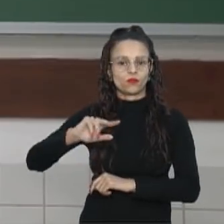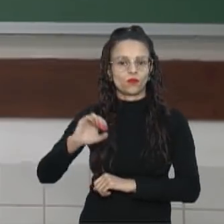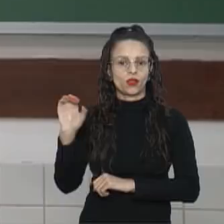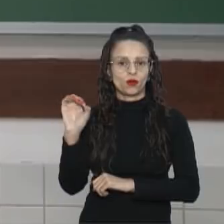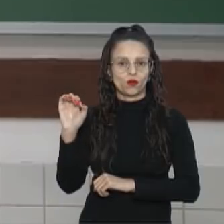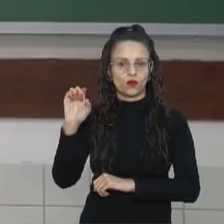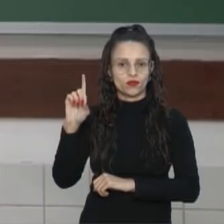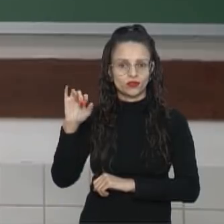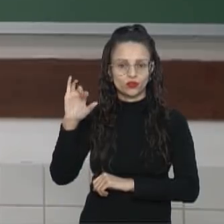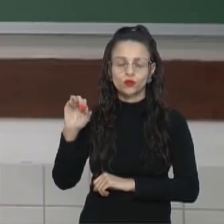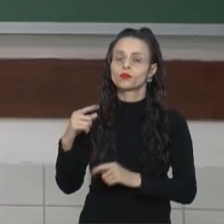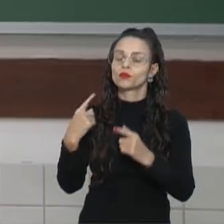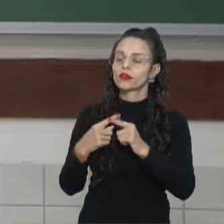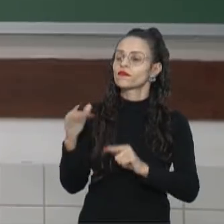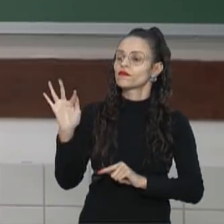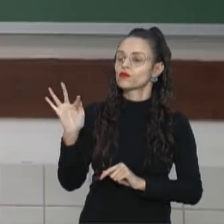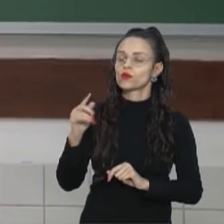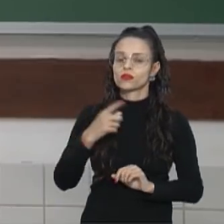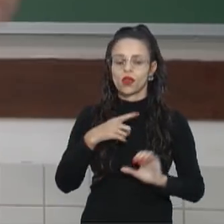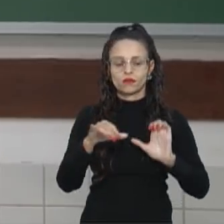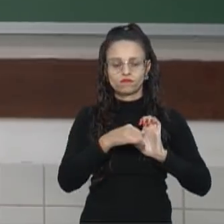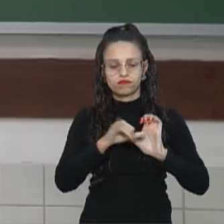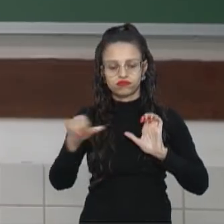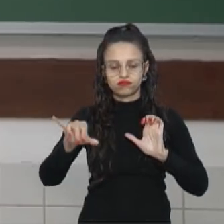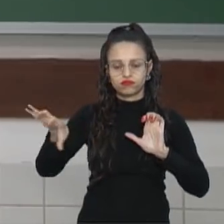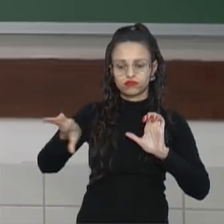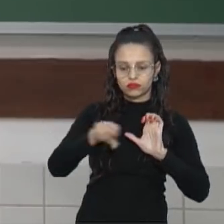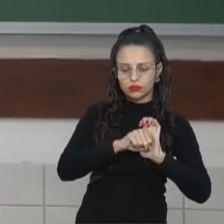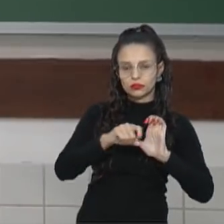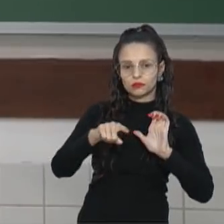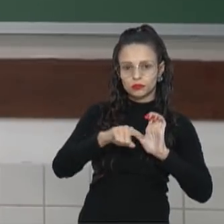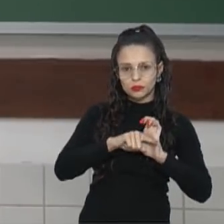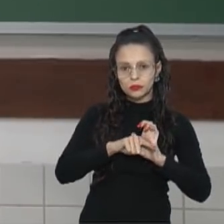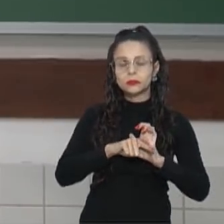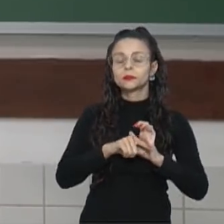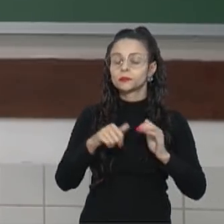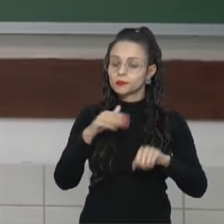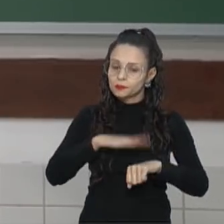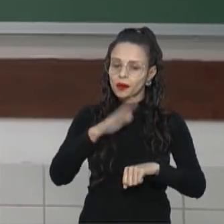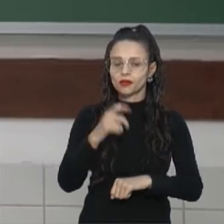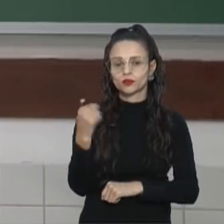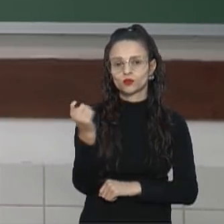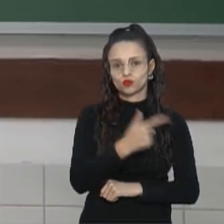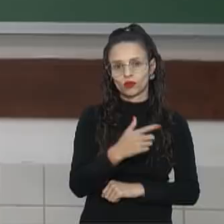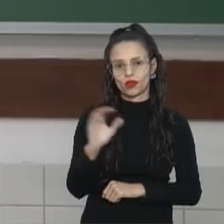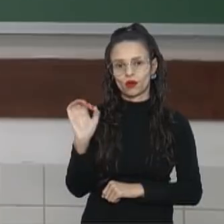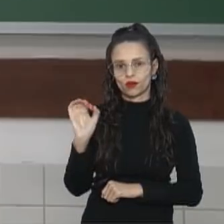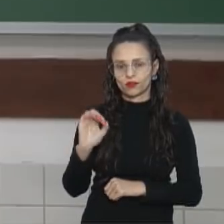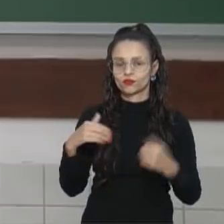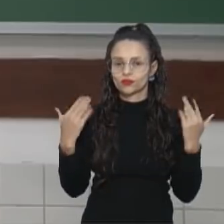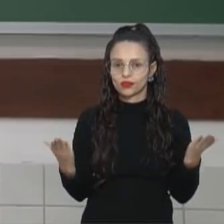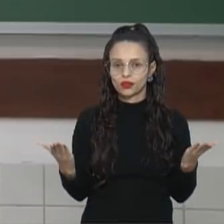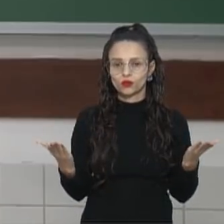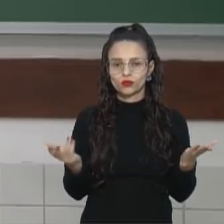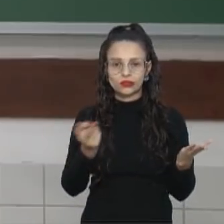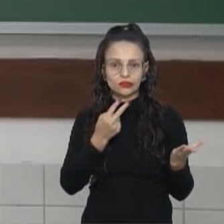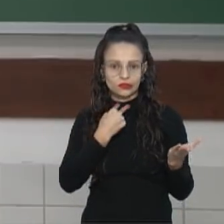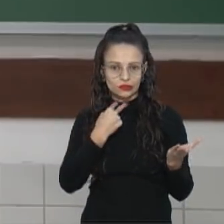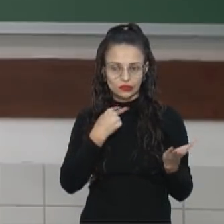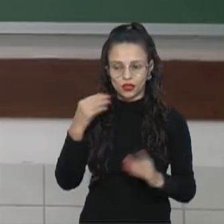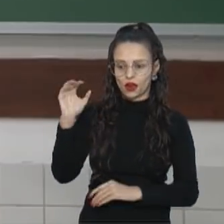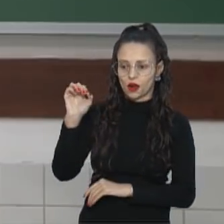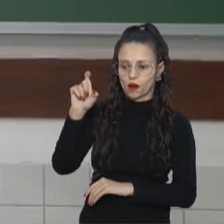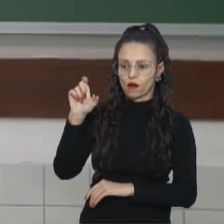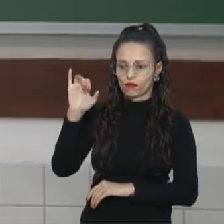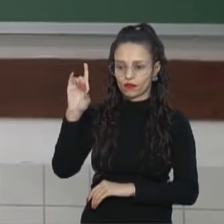mais eletronegativo, ou seja, ele tem mais tendência a ganhar elétrons do que o oxigênio. Então, não dá um óxido,